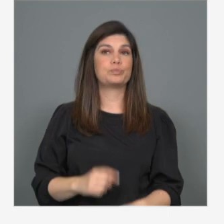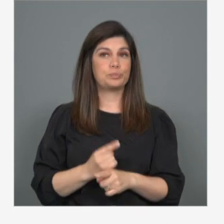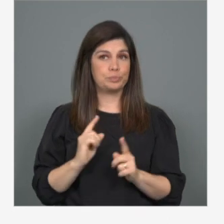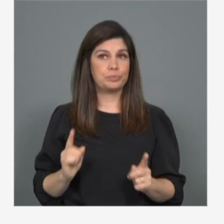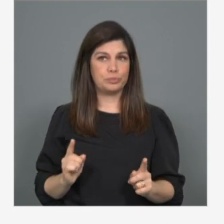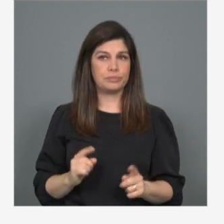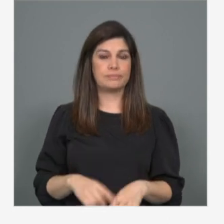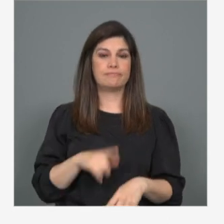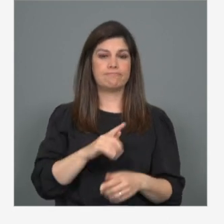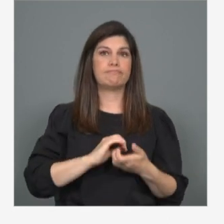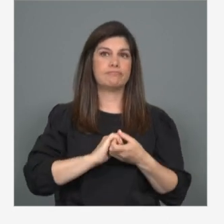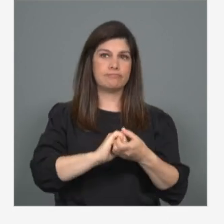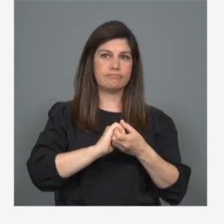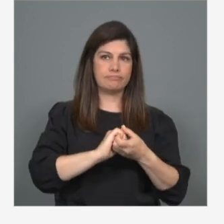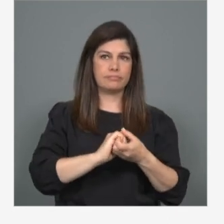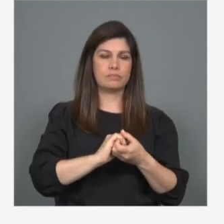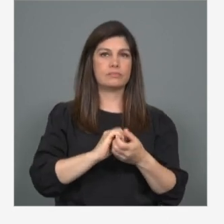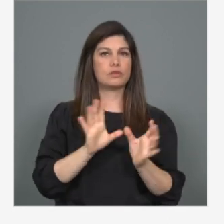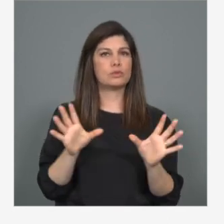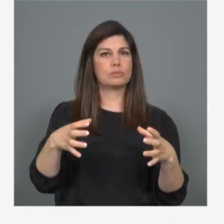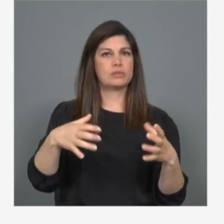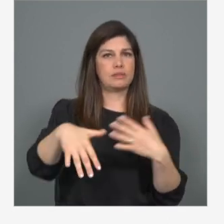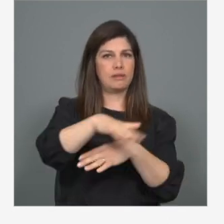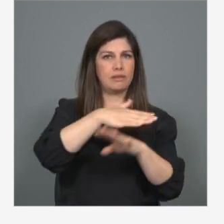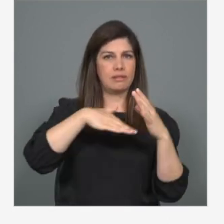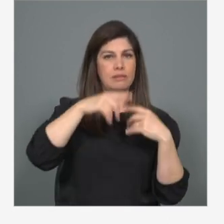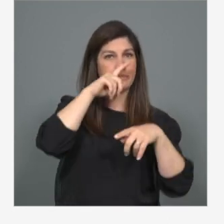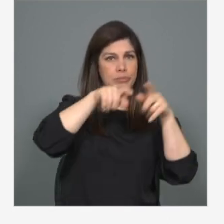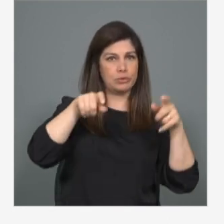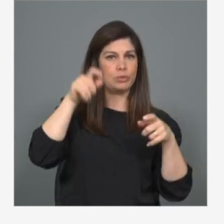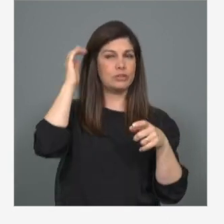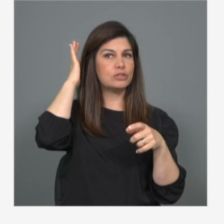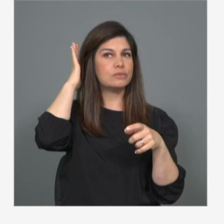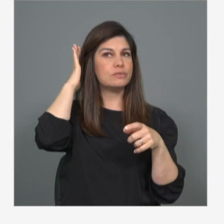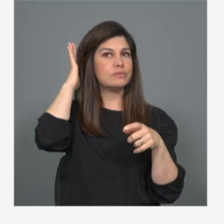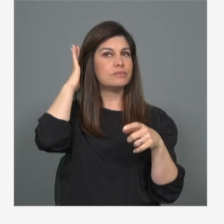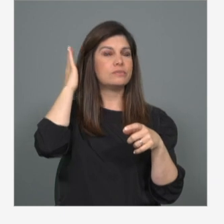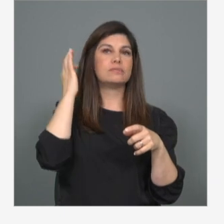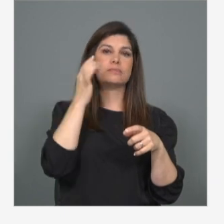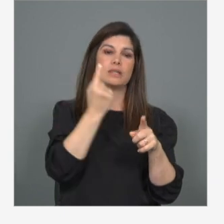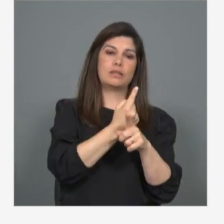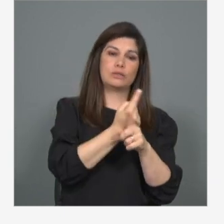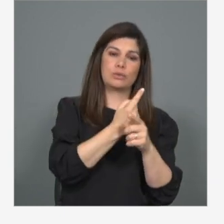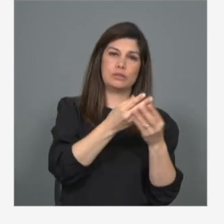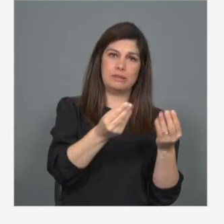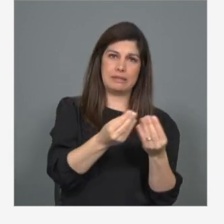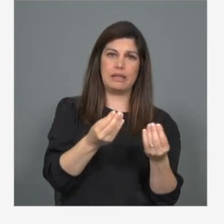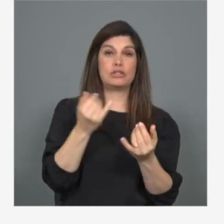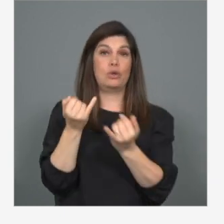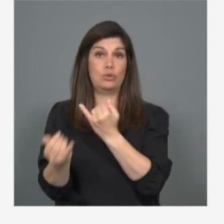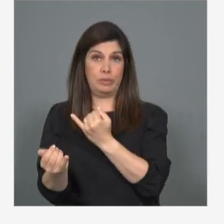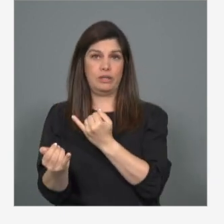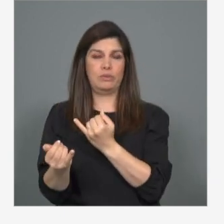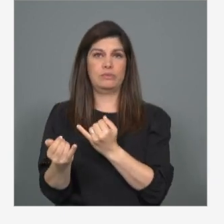a solidariedade de uma comunidade, entre pessoas de uma comunidade, tanto nos bens como nos perigos, é a